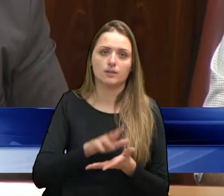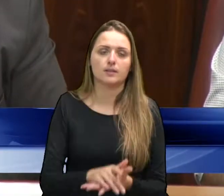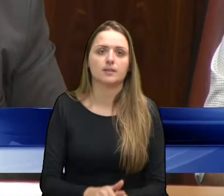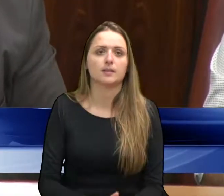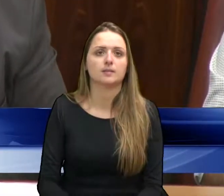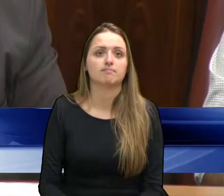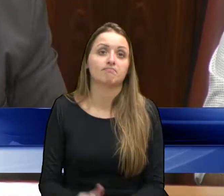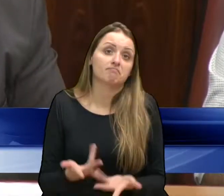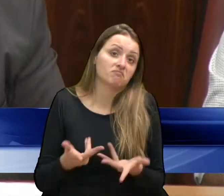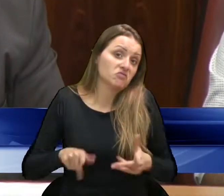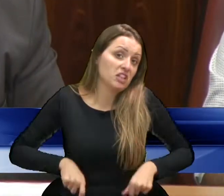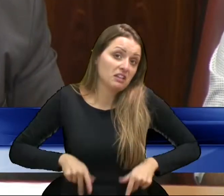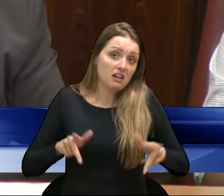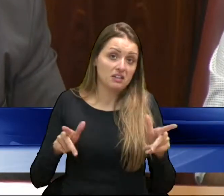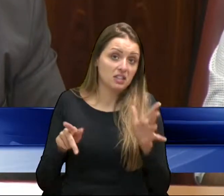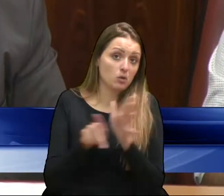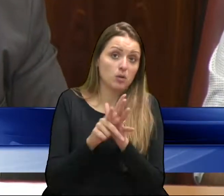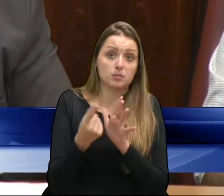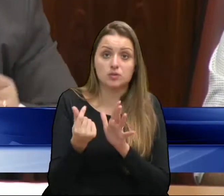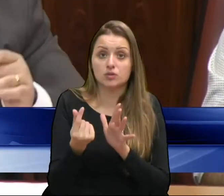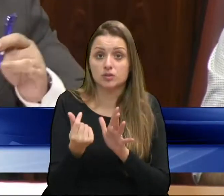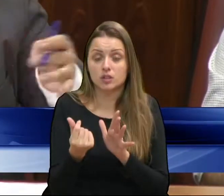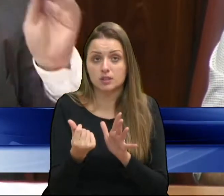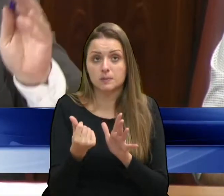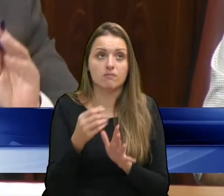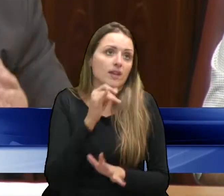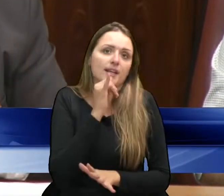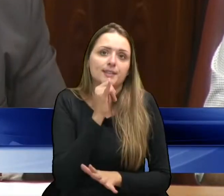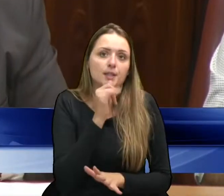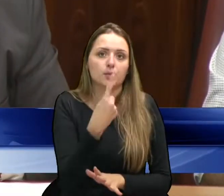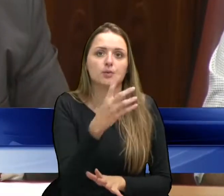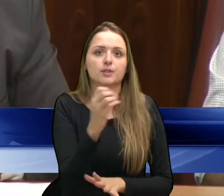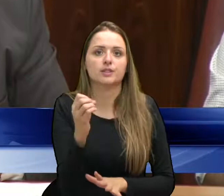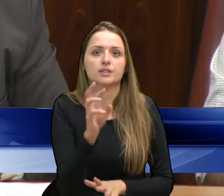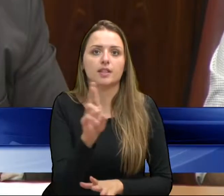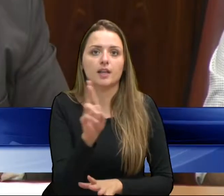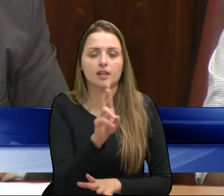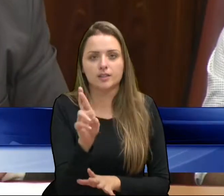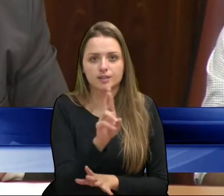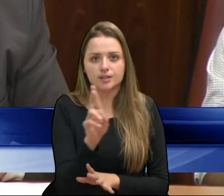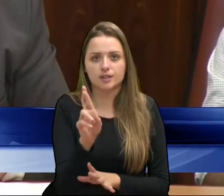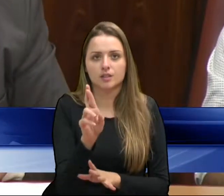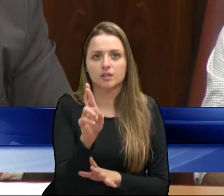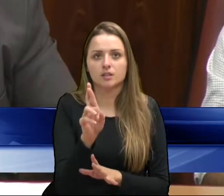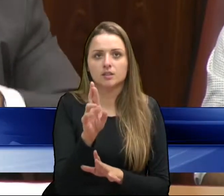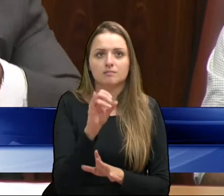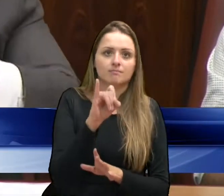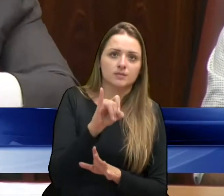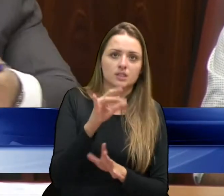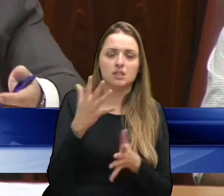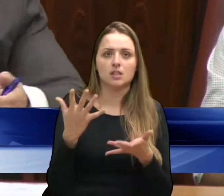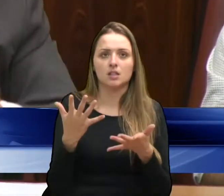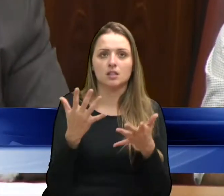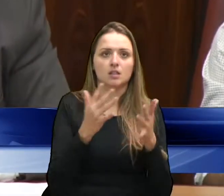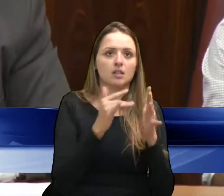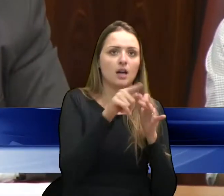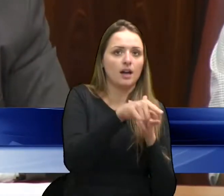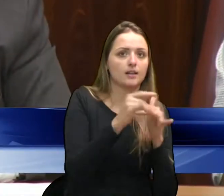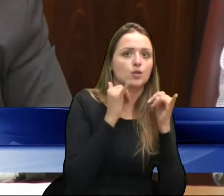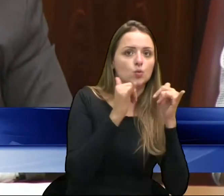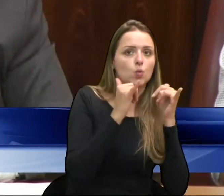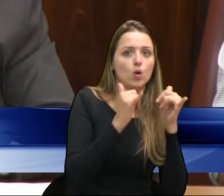Ele vai gastar o crédito, independente, ele tem R$100, né, independente se a passagem no modal é 13 e no outro é